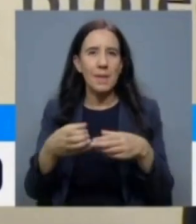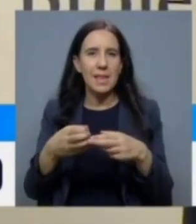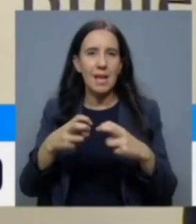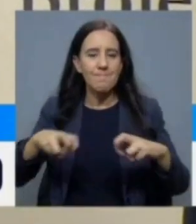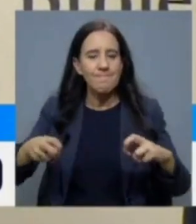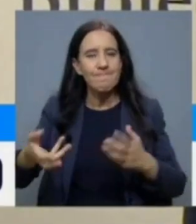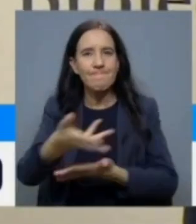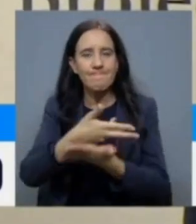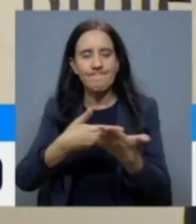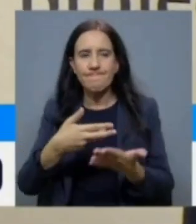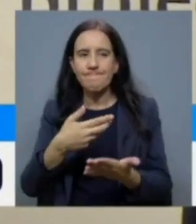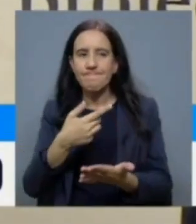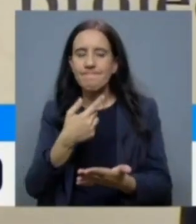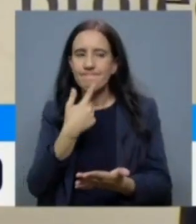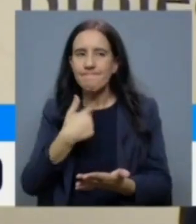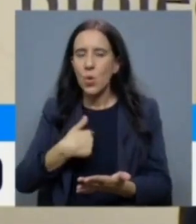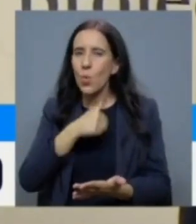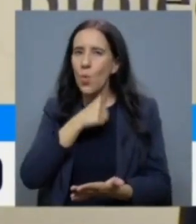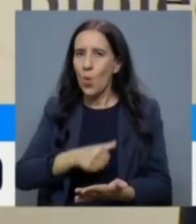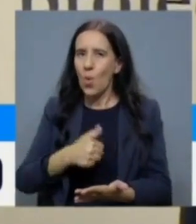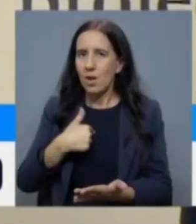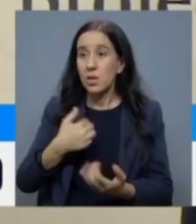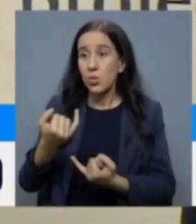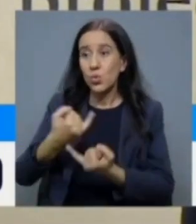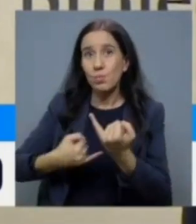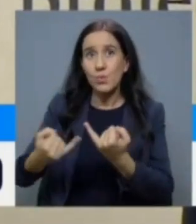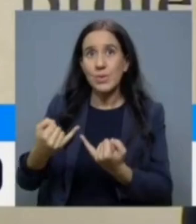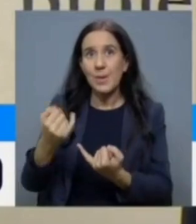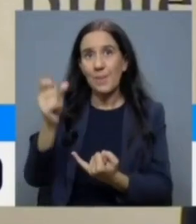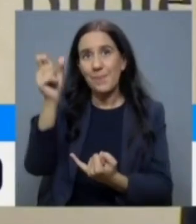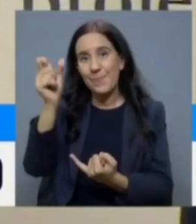concordar comigo em termos de substituição da tarefa,